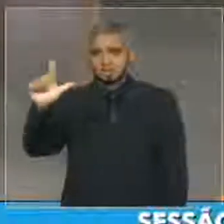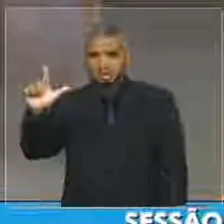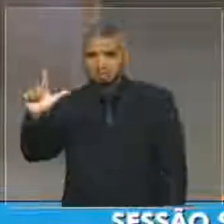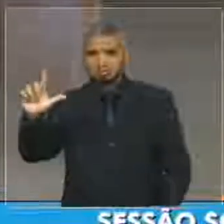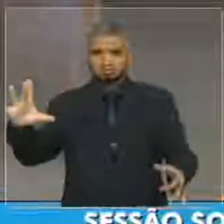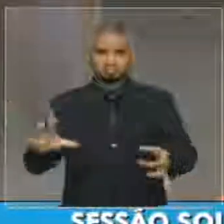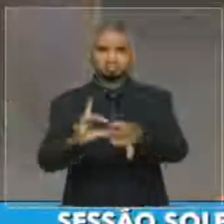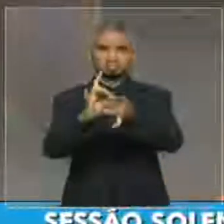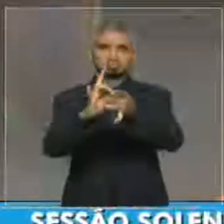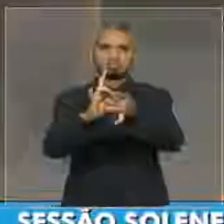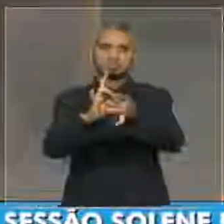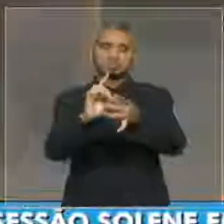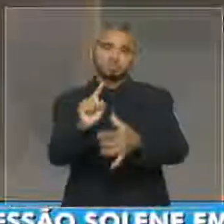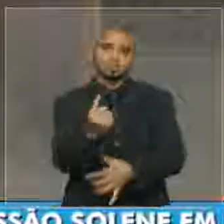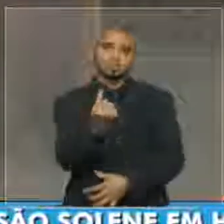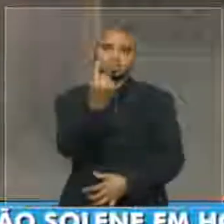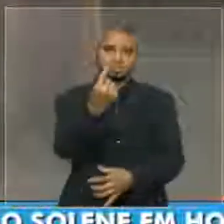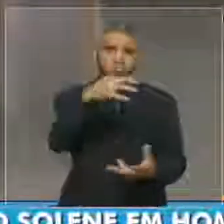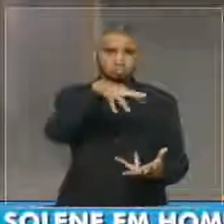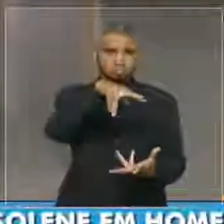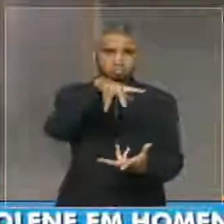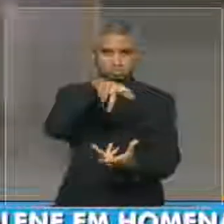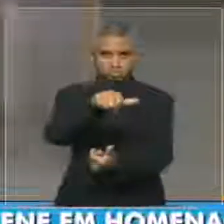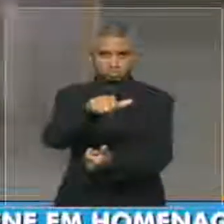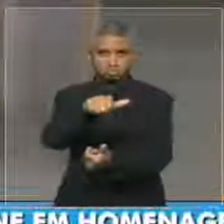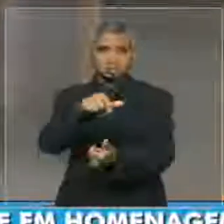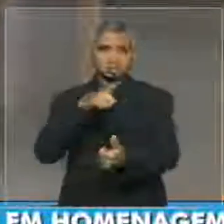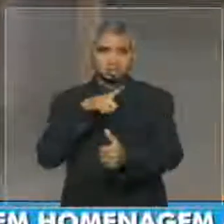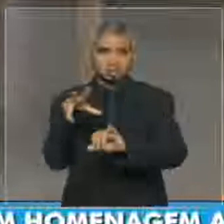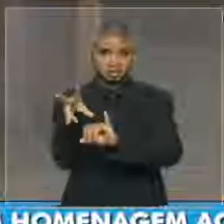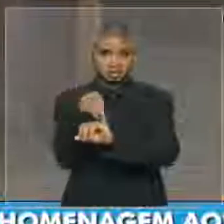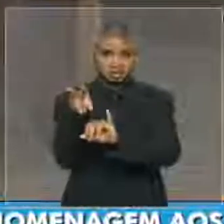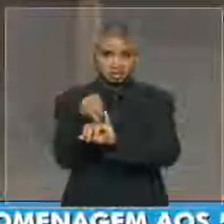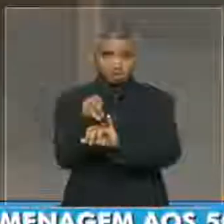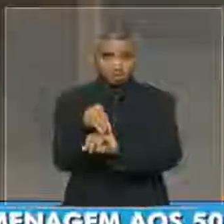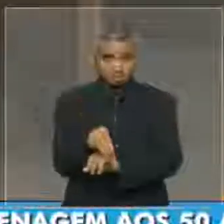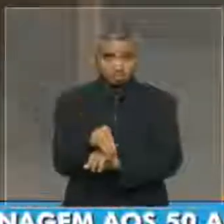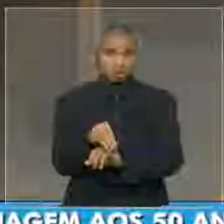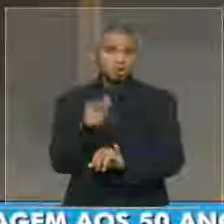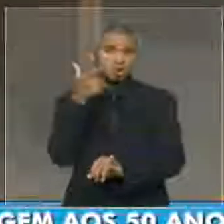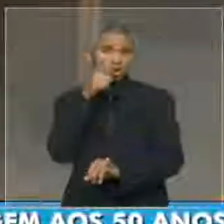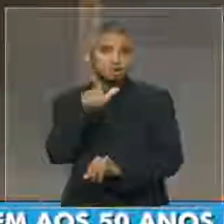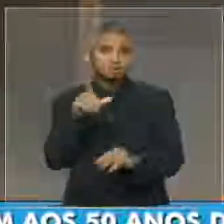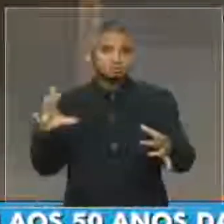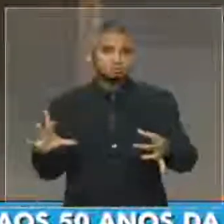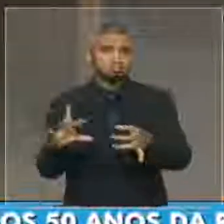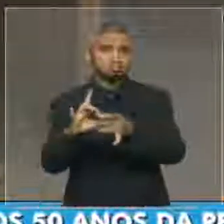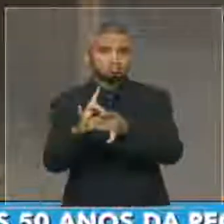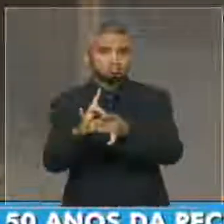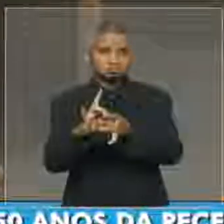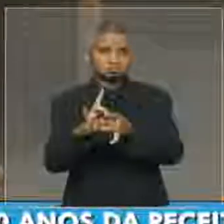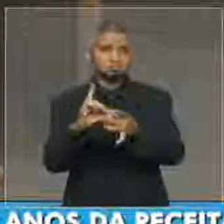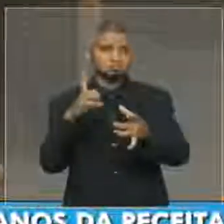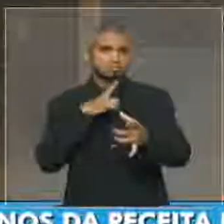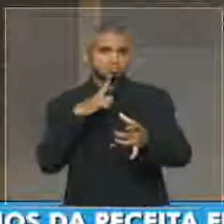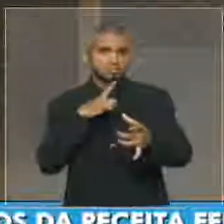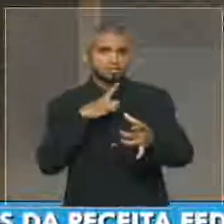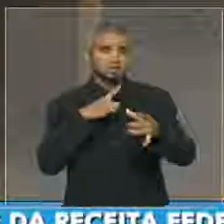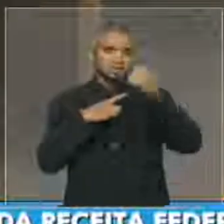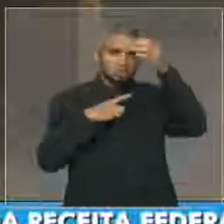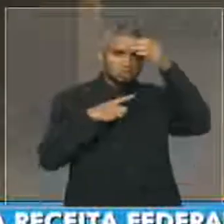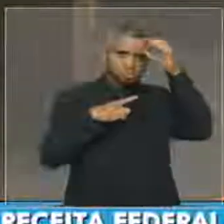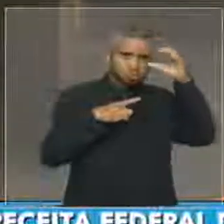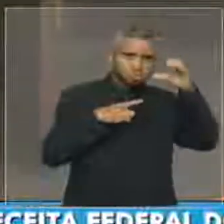termos de administração tributária, porque nós conseguimos fundir estruturas com culturas